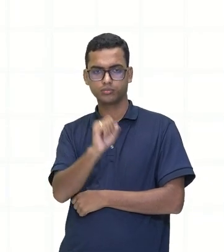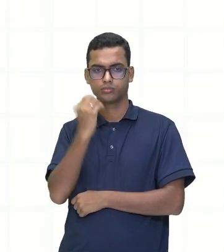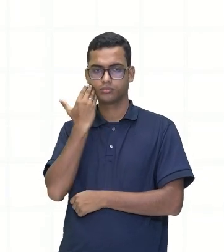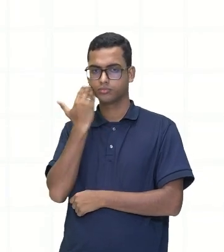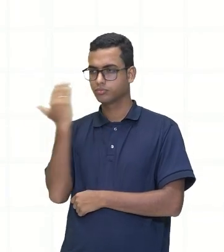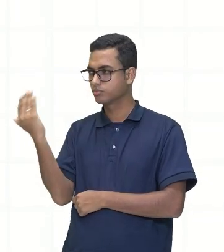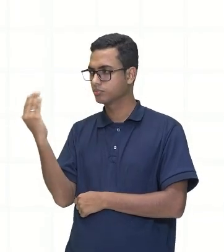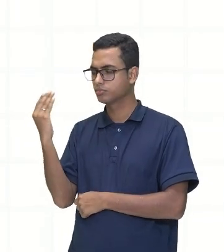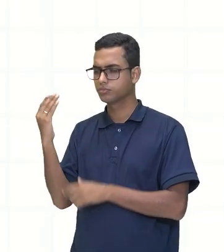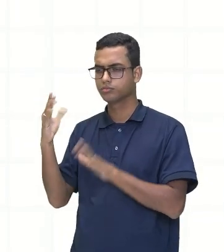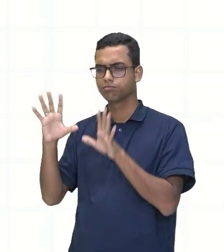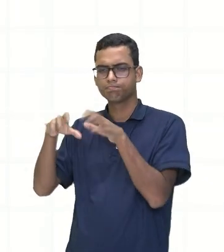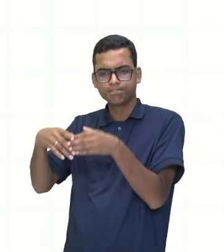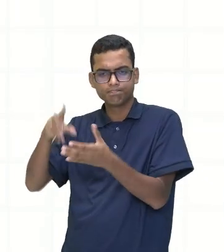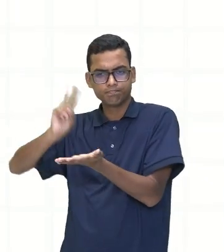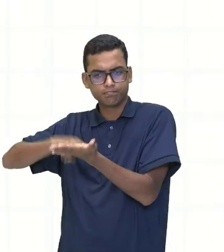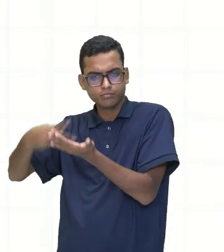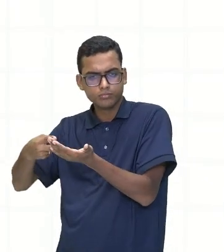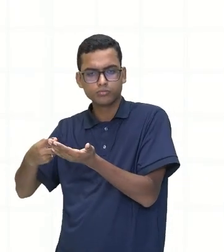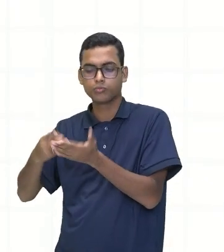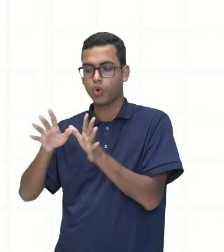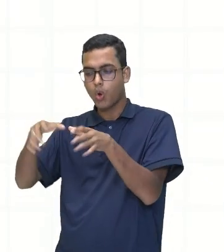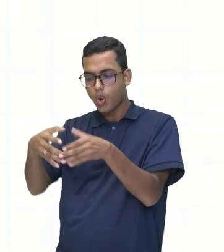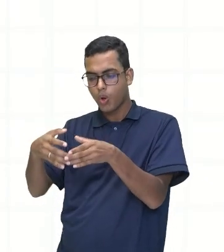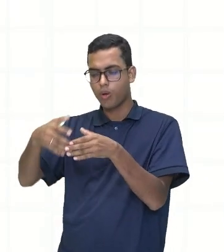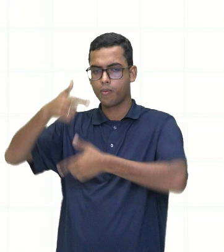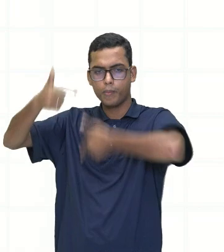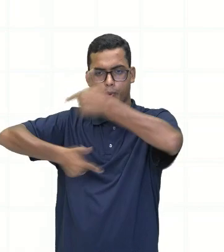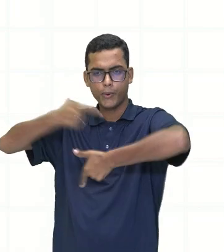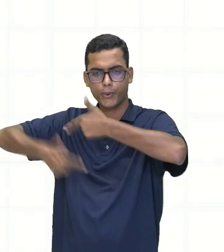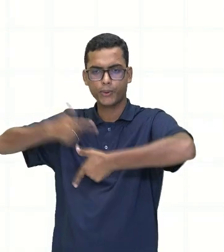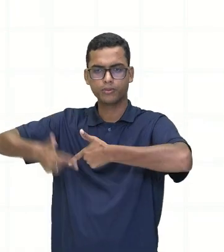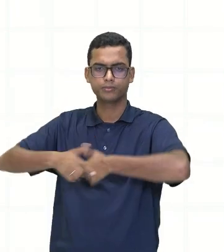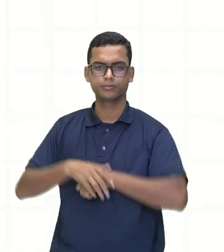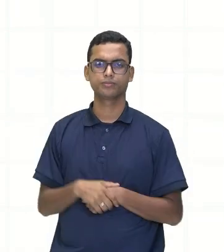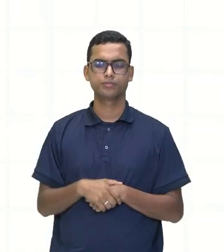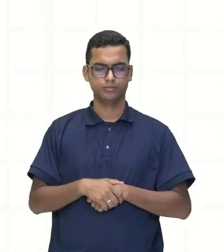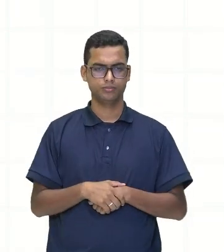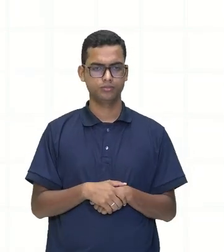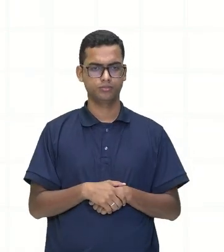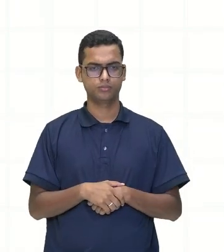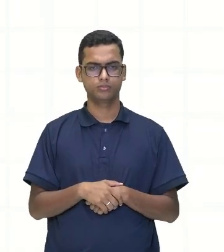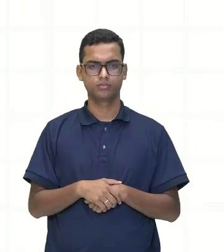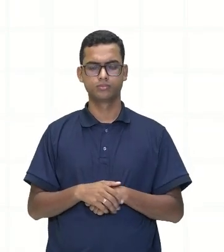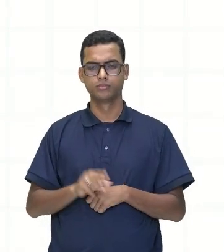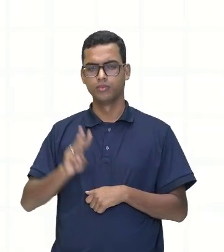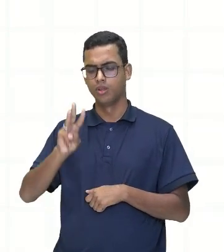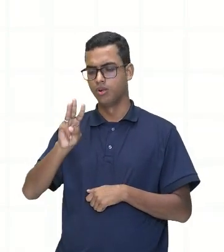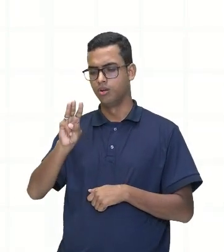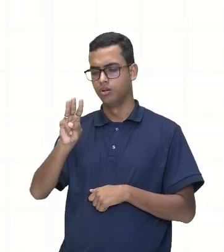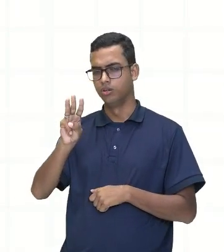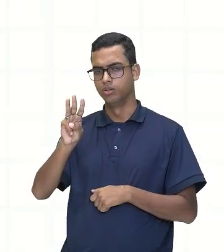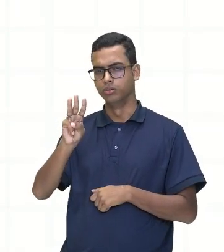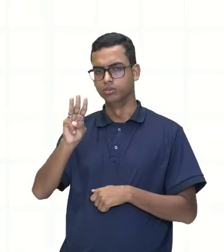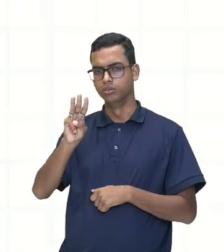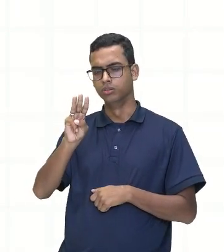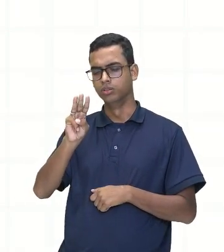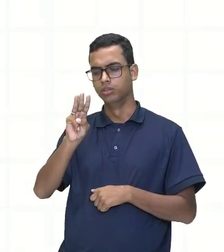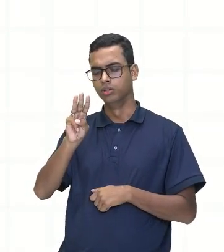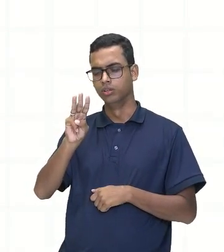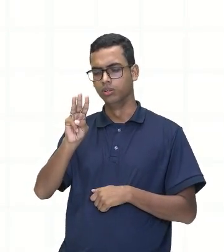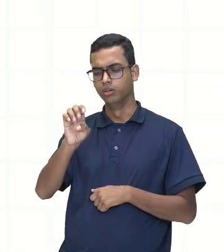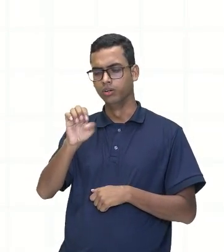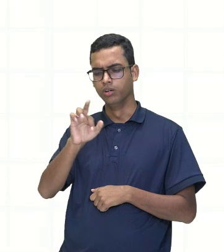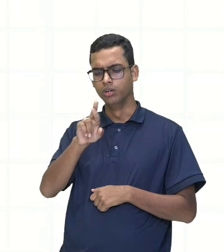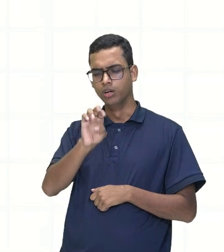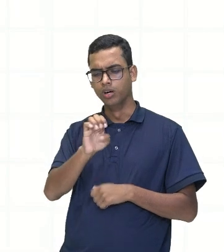The workers. Os trabalhadores were. Observe que o were está concordando com o sujeito,